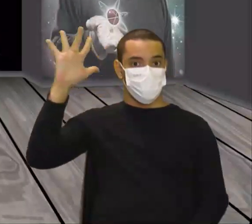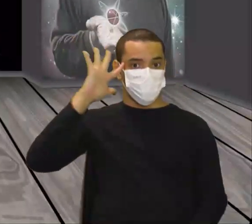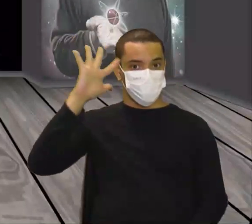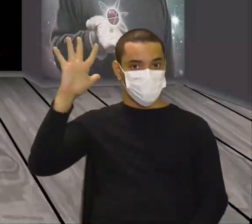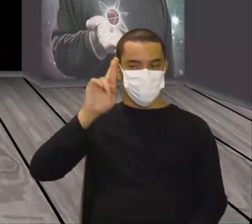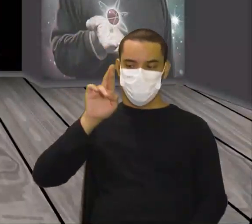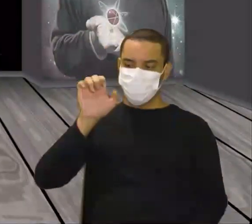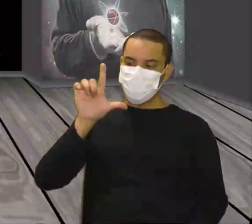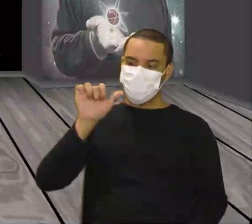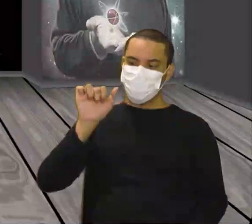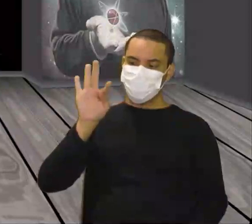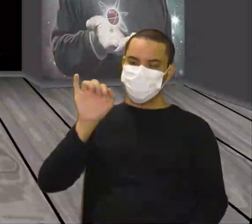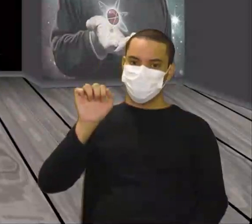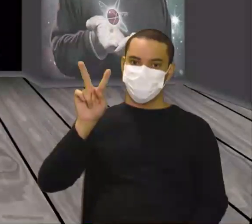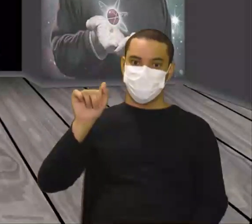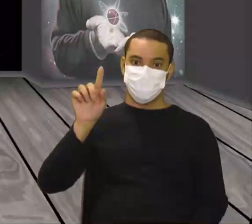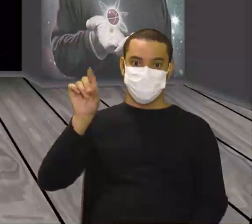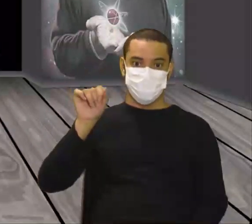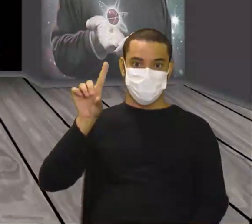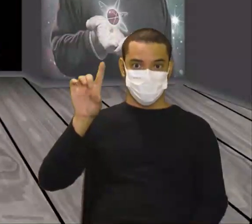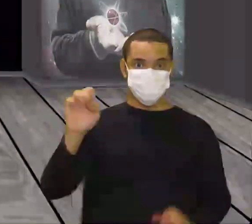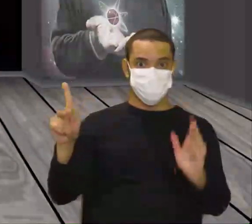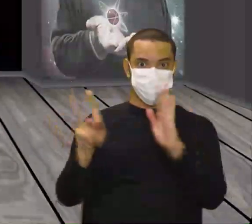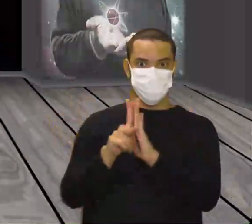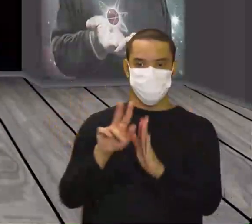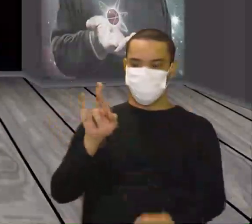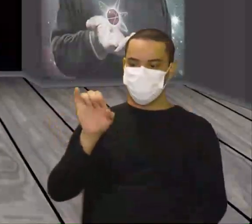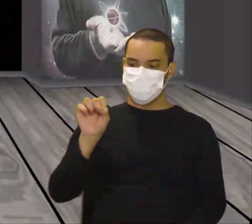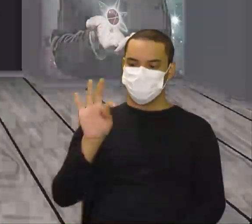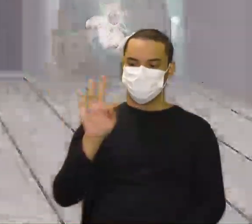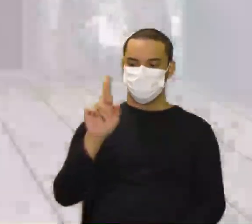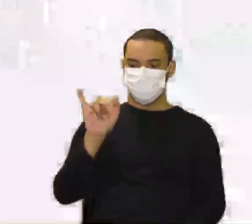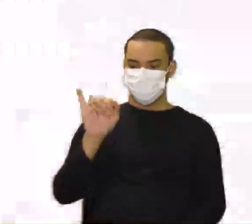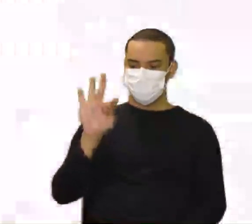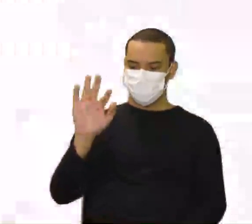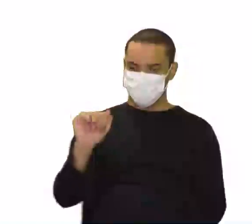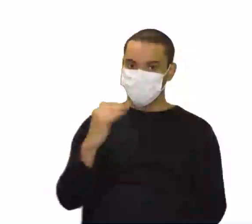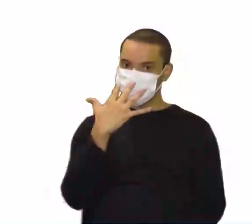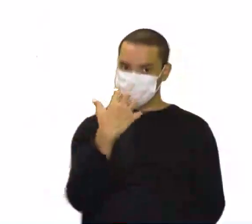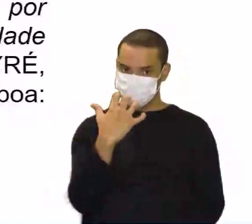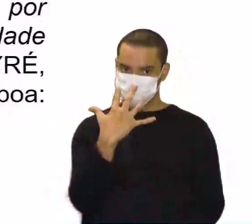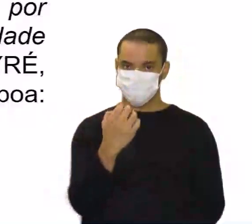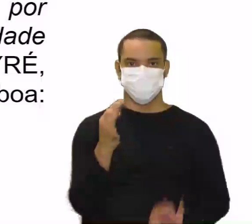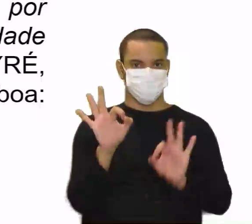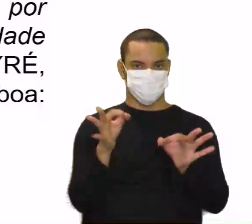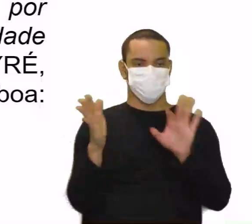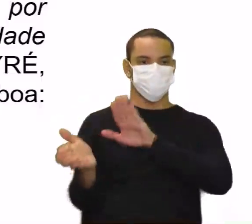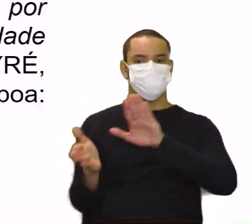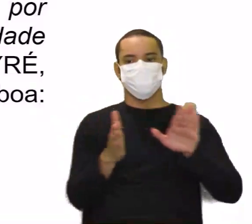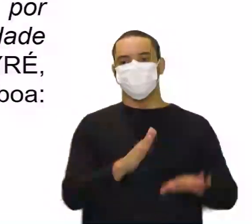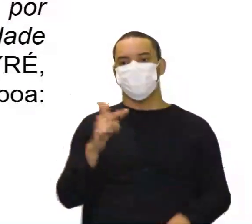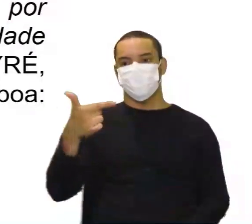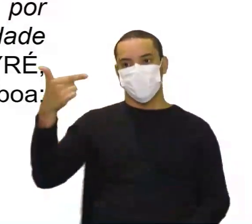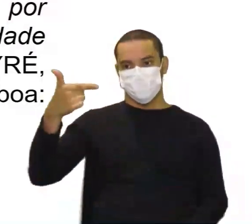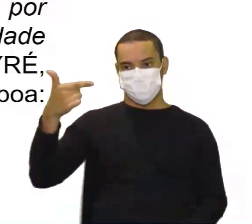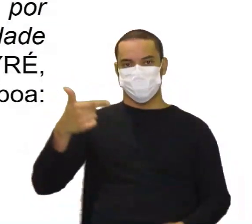de Einstein, teoria da relatividade restrita, né? Então, vamos lá, continuando. Vamos lá para a nossa segunda questão.